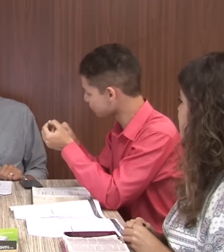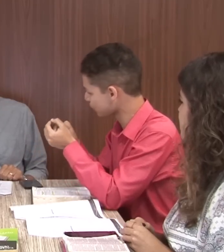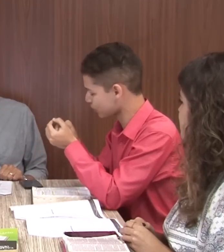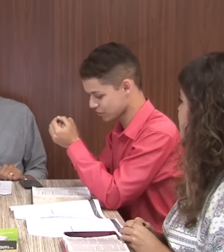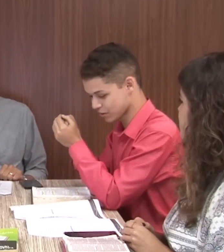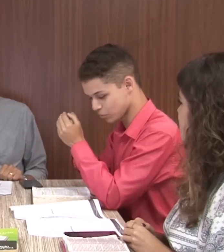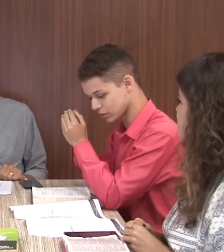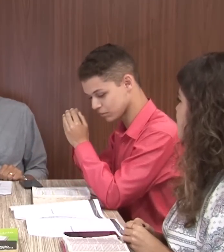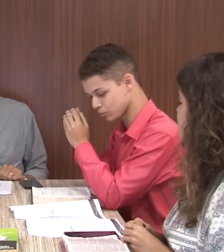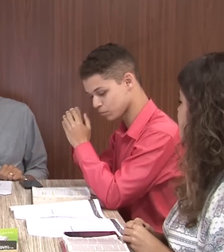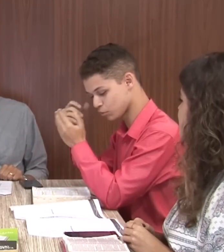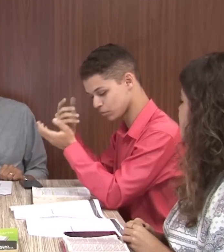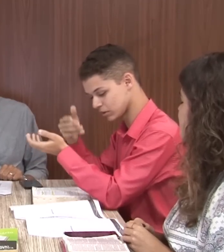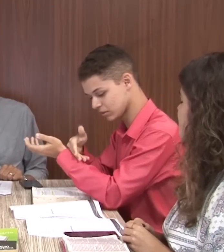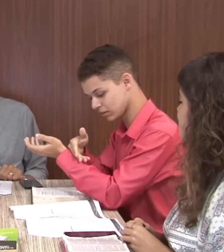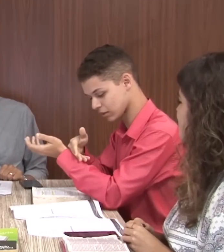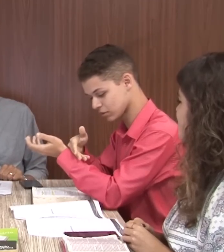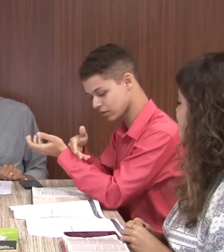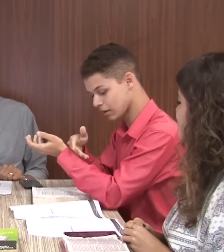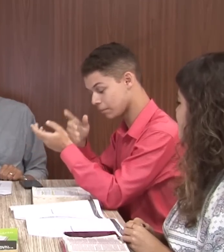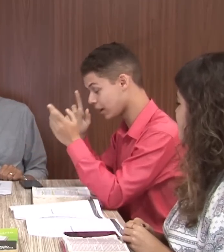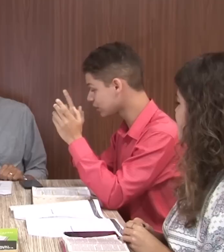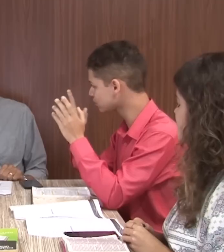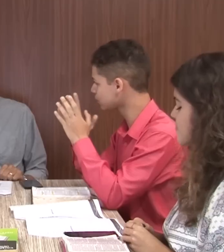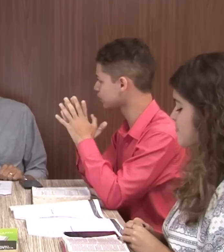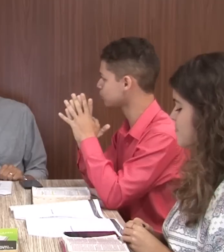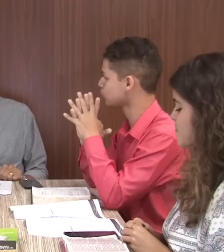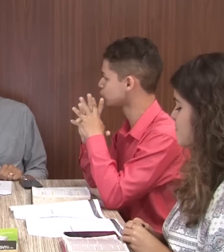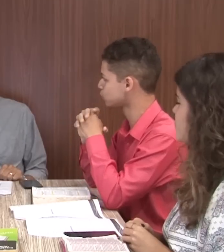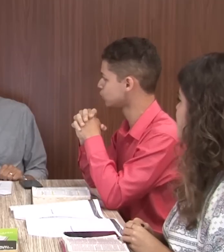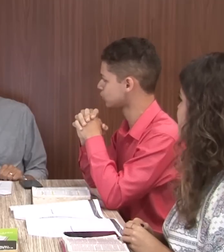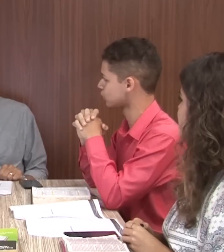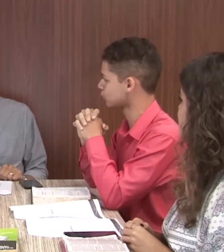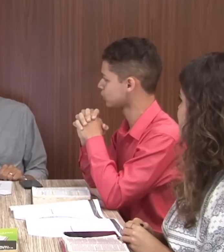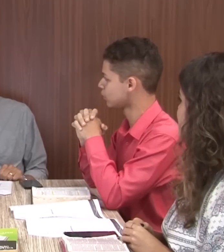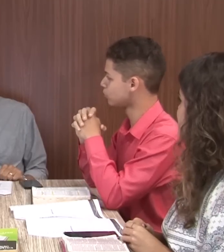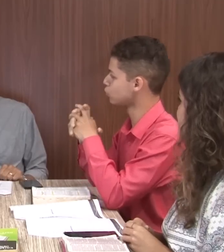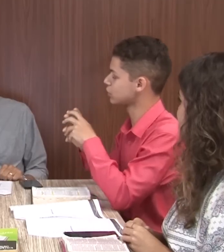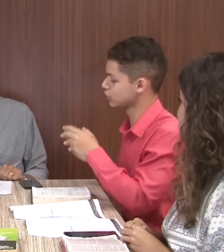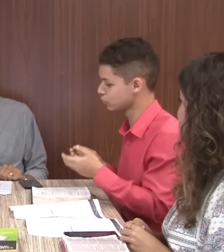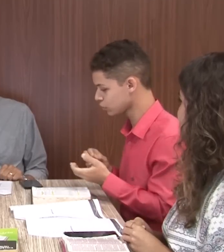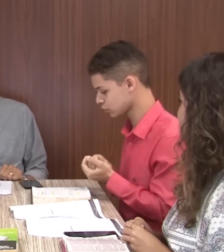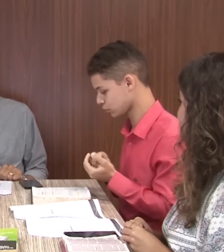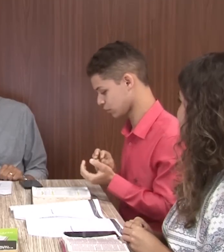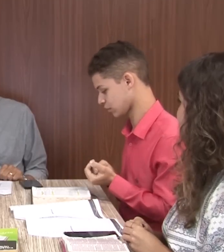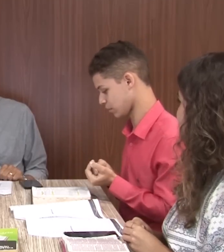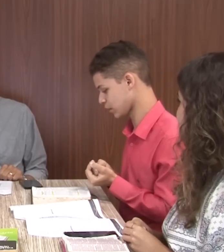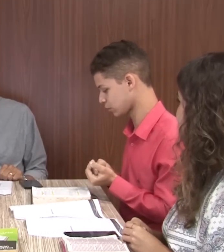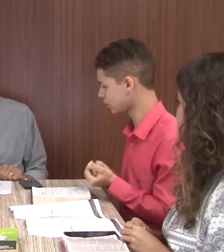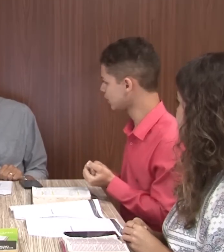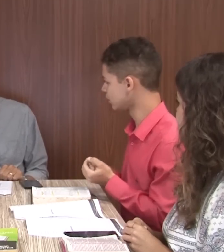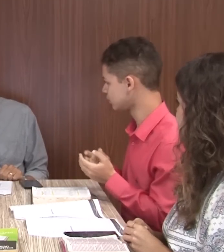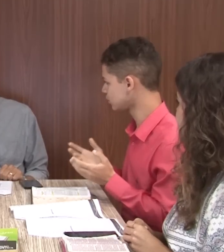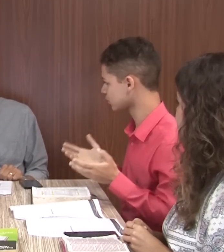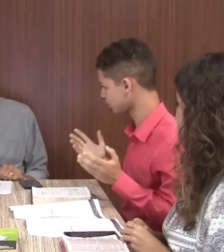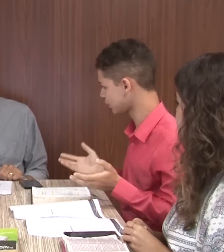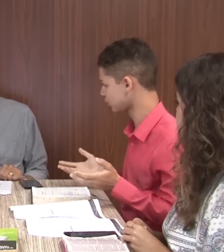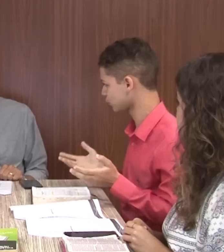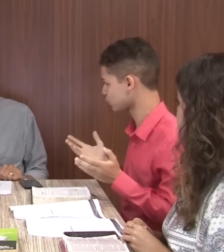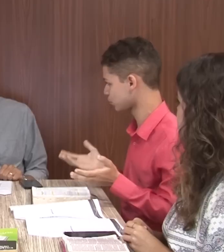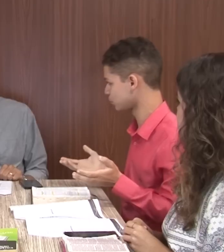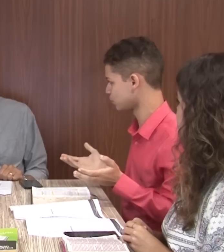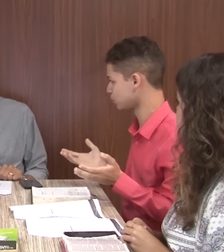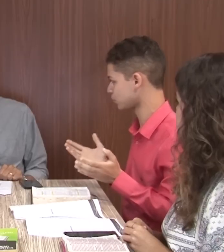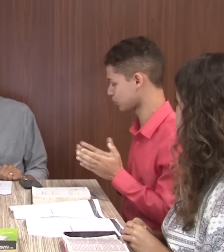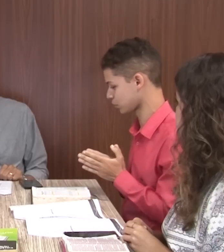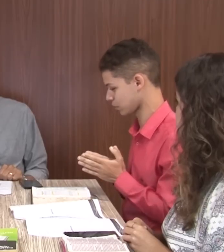tão temporal por meio desses sinais, mas também por meio do Espírito Santo? Porque no Antigo Testamento existe essa presença